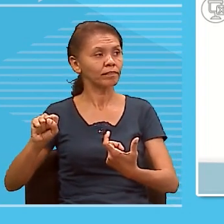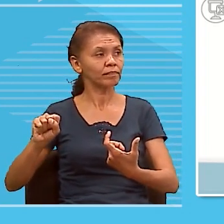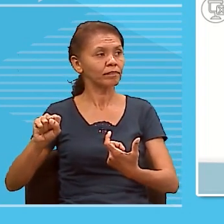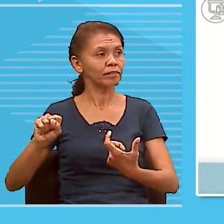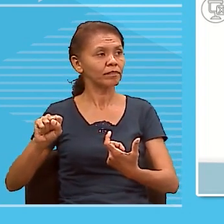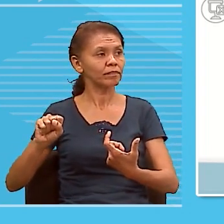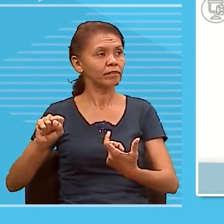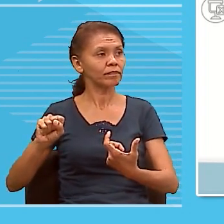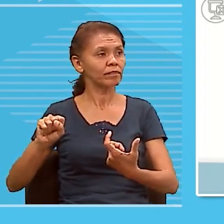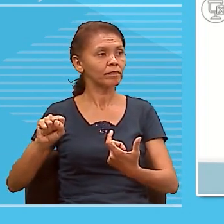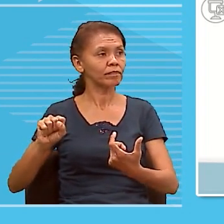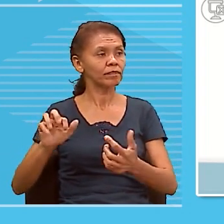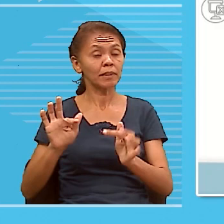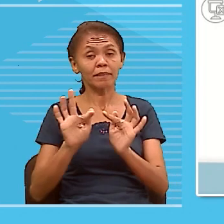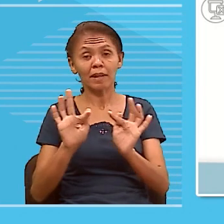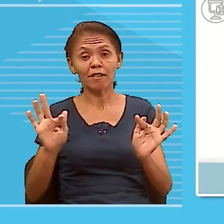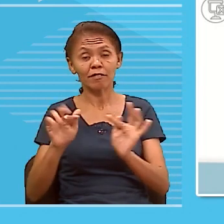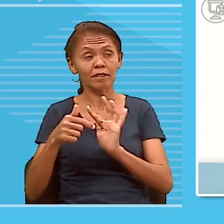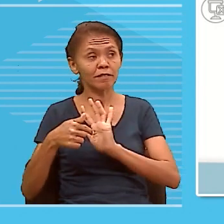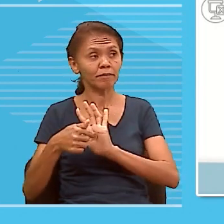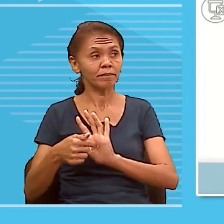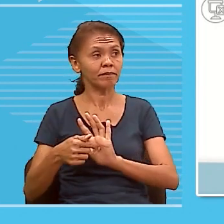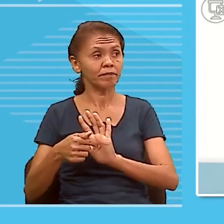no fragmento apresentado